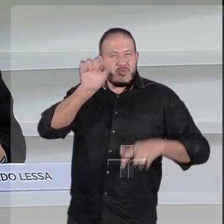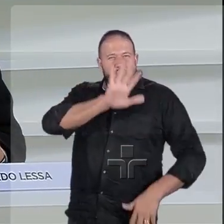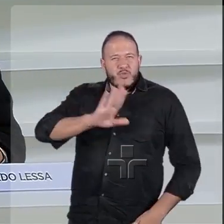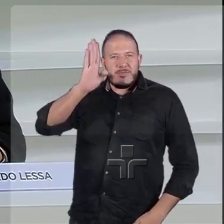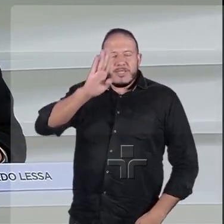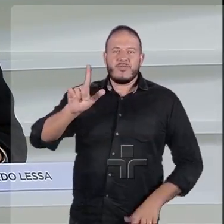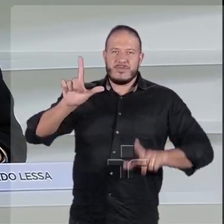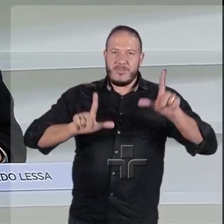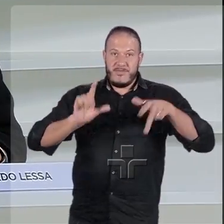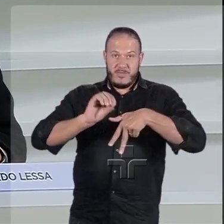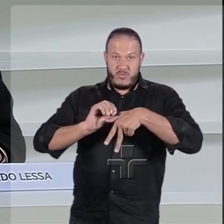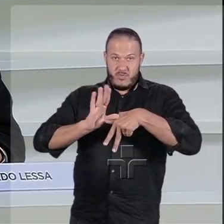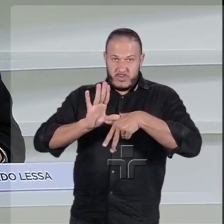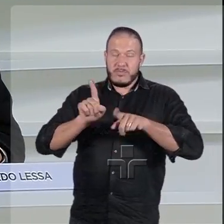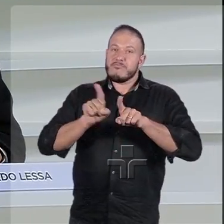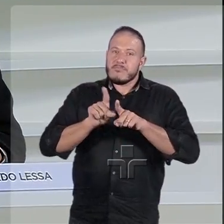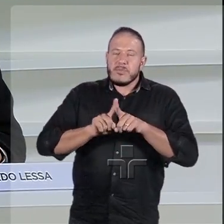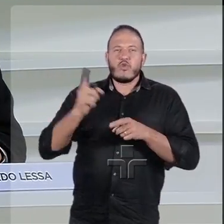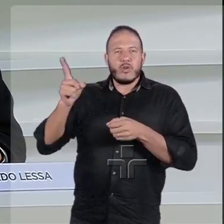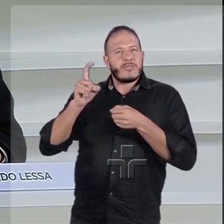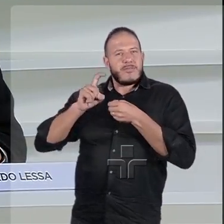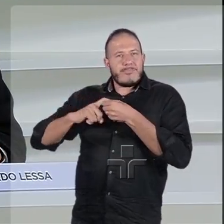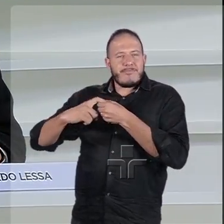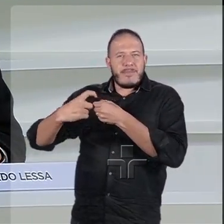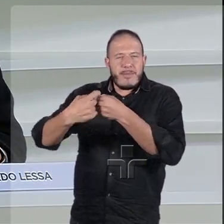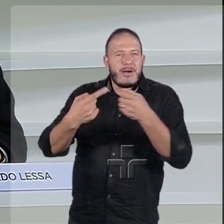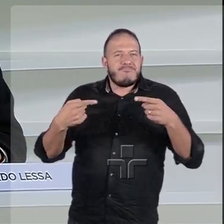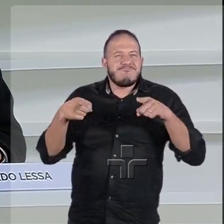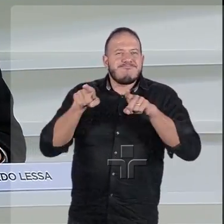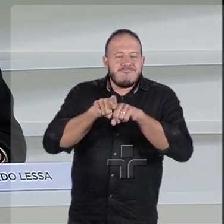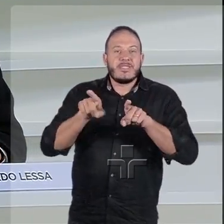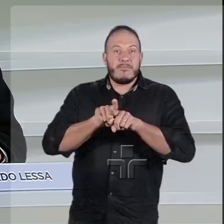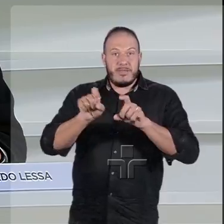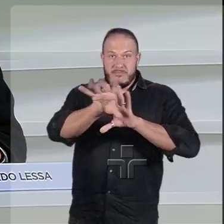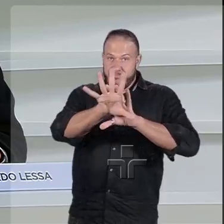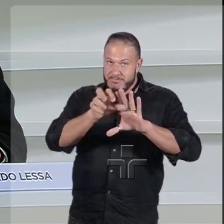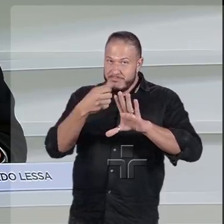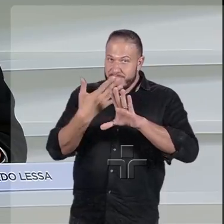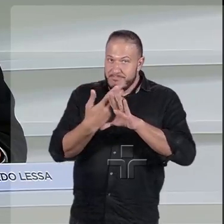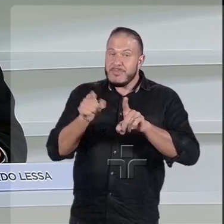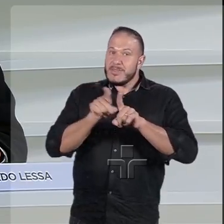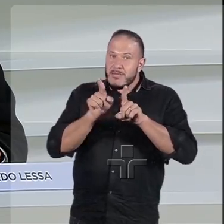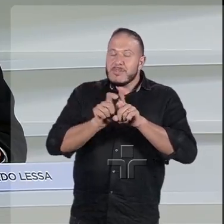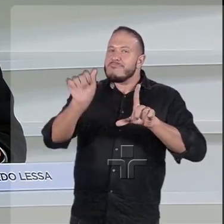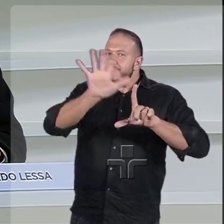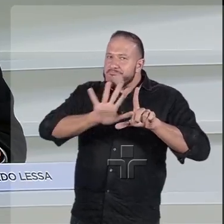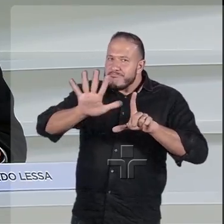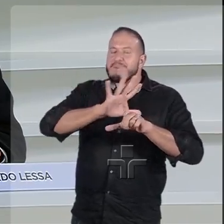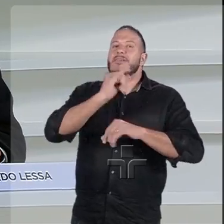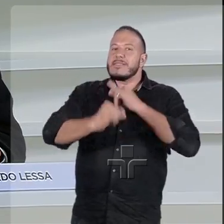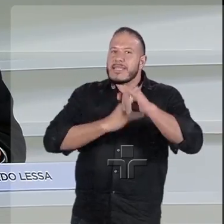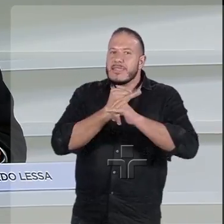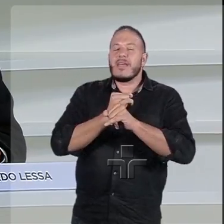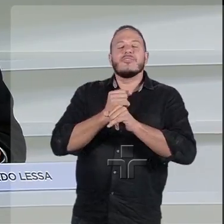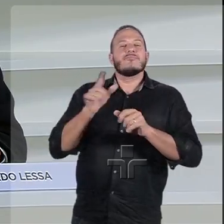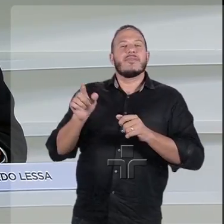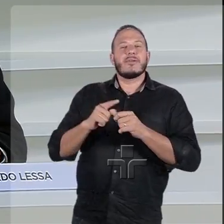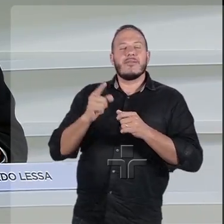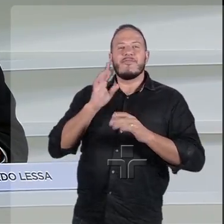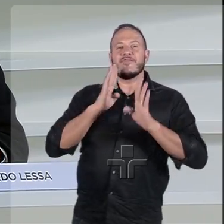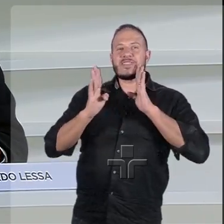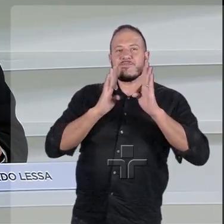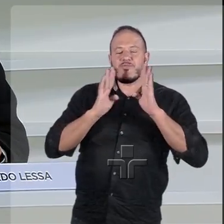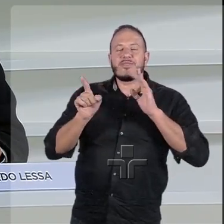TV Cultura, pelas emissoras afiliadas, pelo nosso canal no YouTube e pela nossa página no Facebook, também no nosso